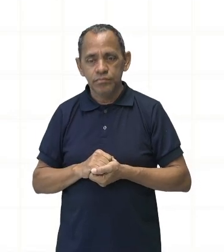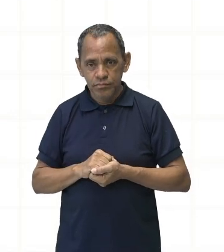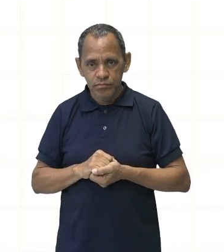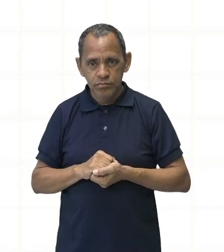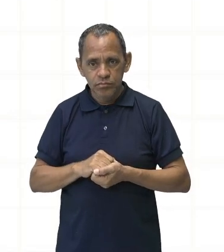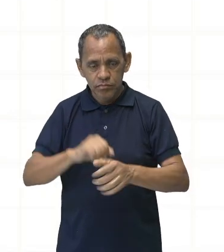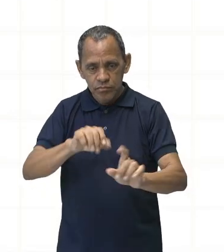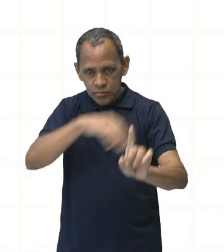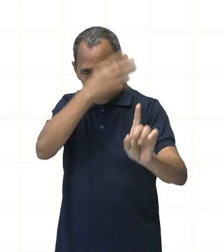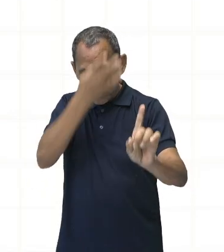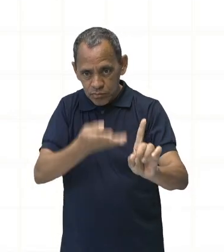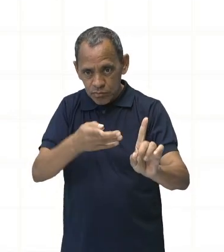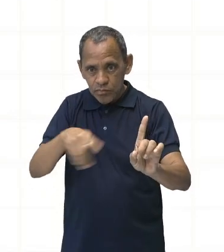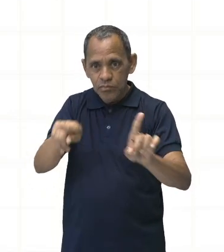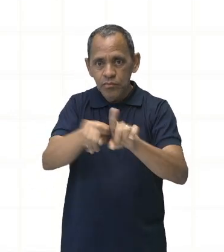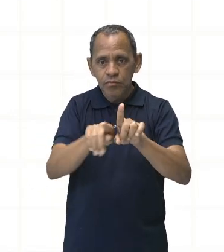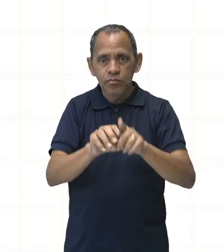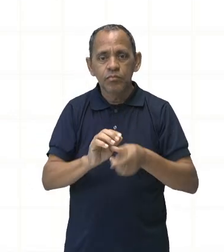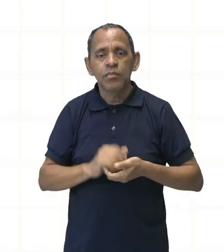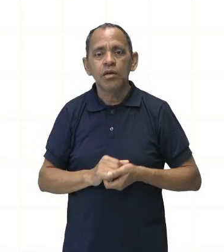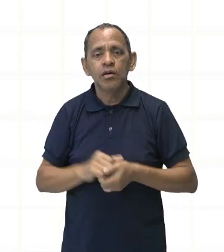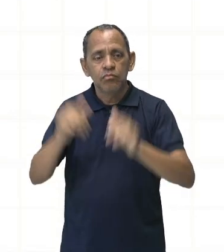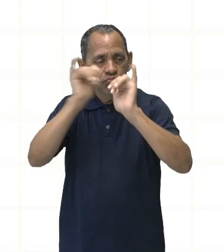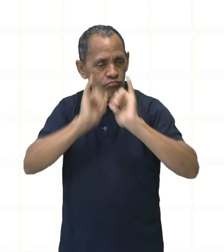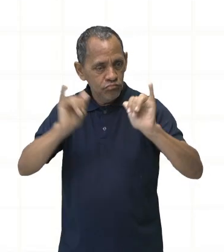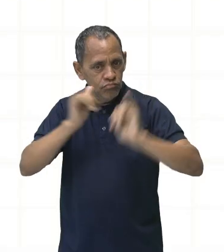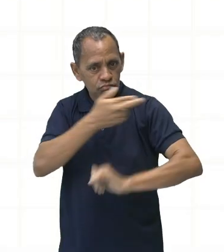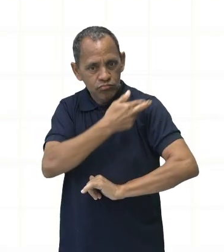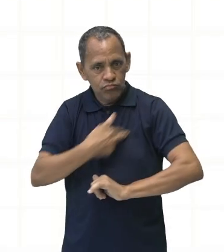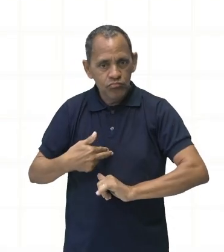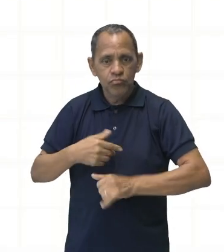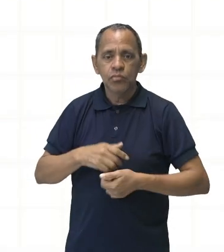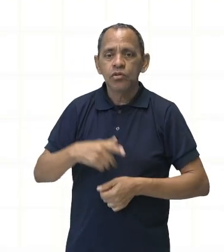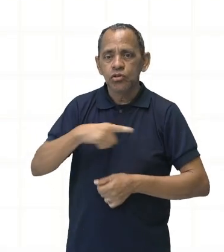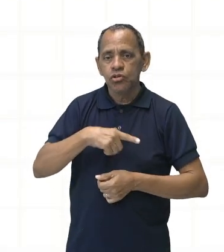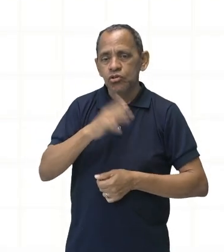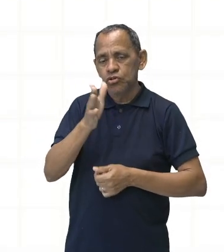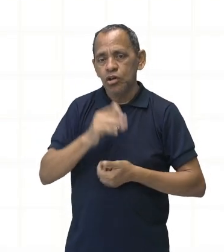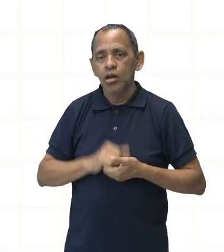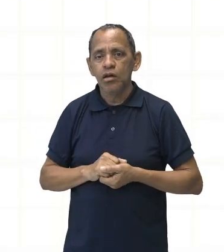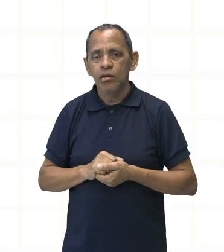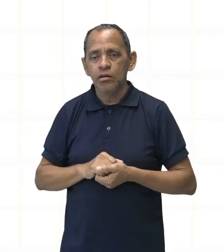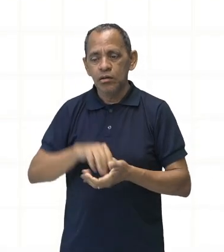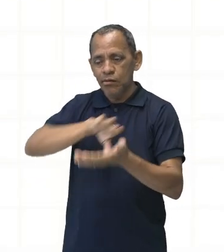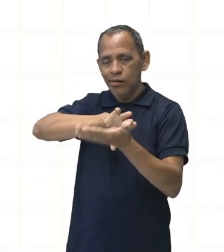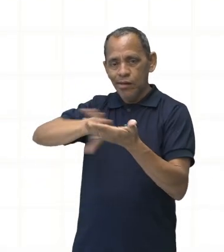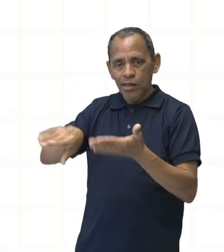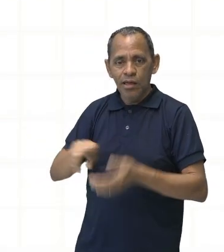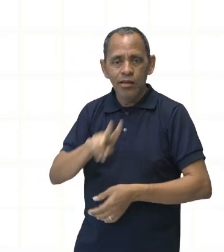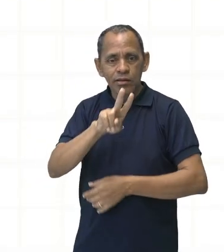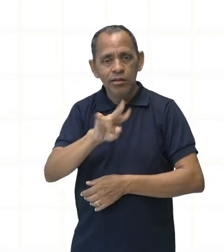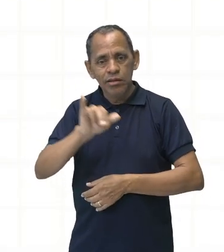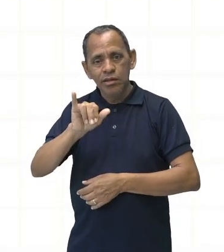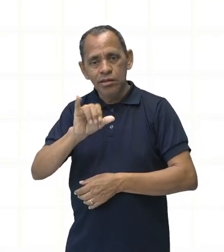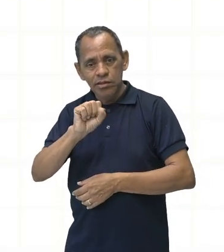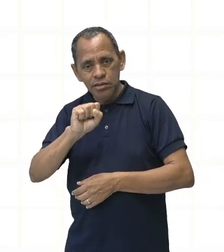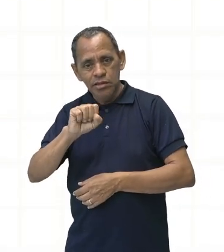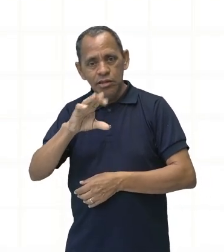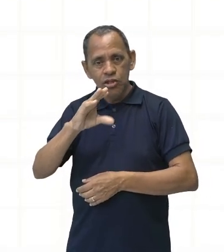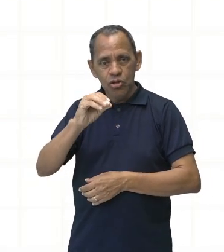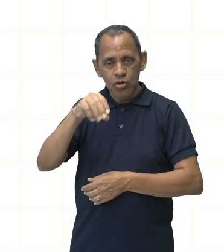da República, visto que eles já tinham retirado o Visconde de Ouro Preto, que era o braço direito justamente